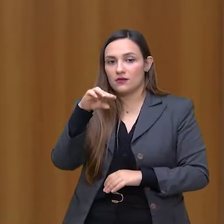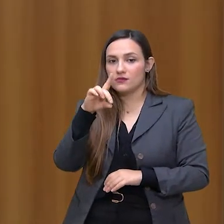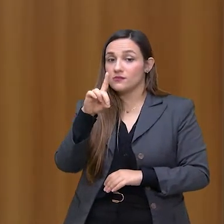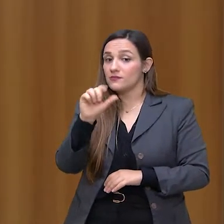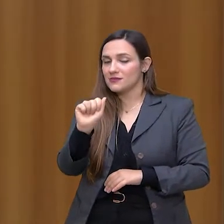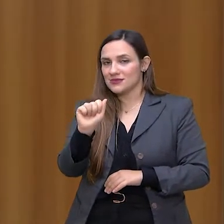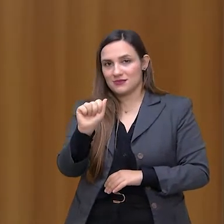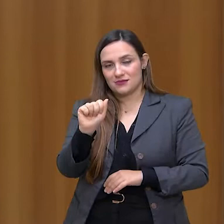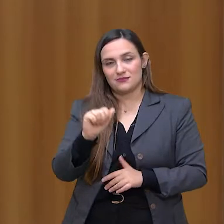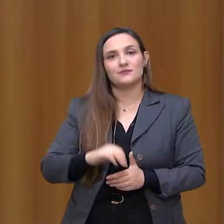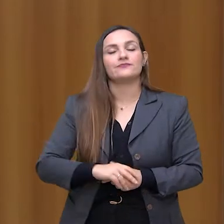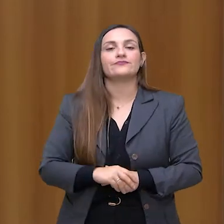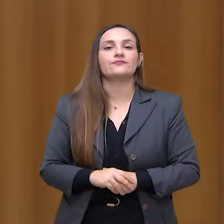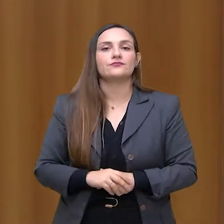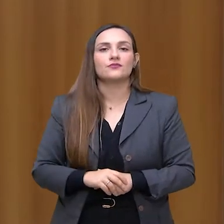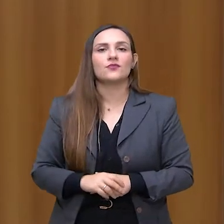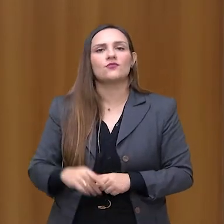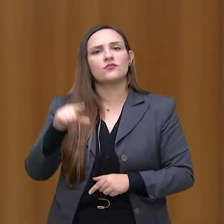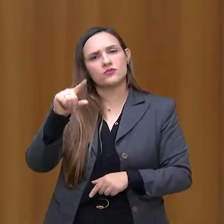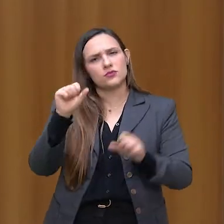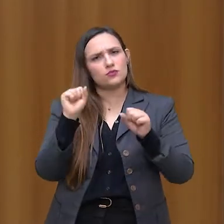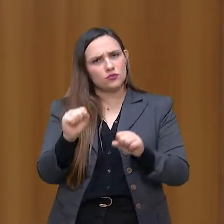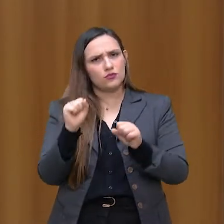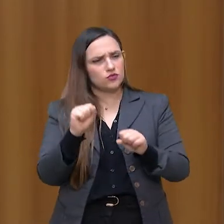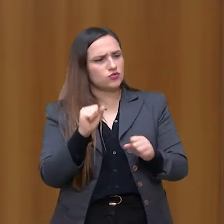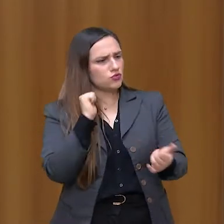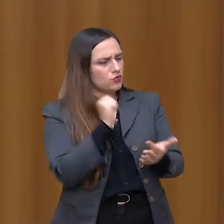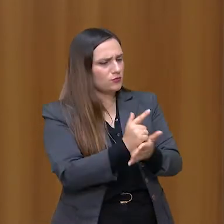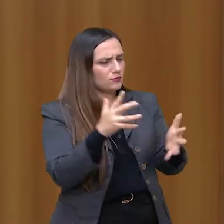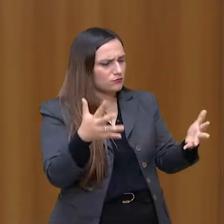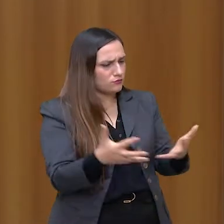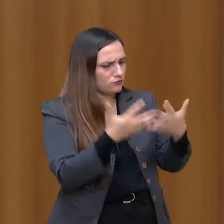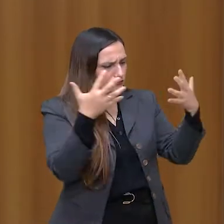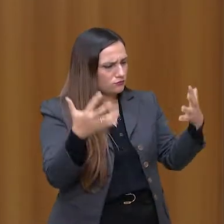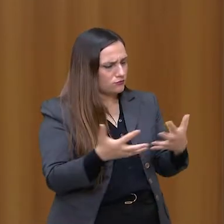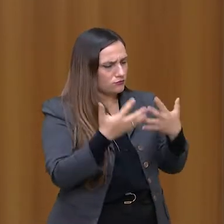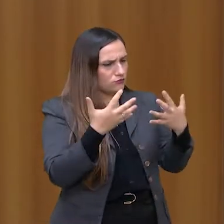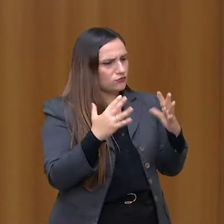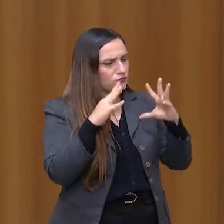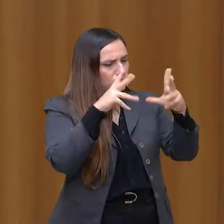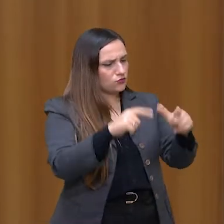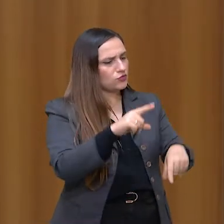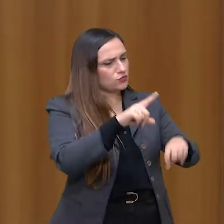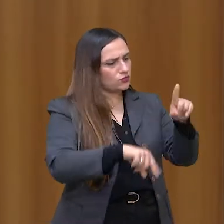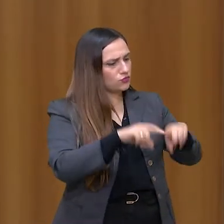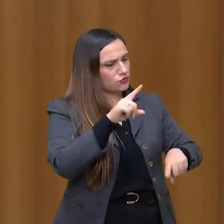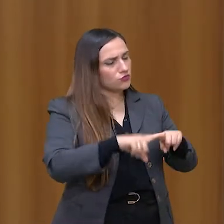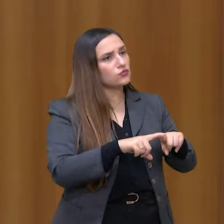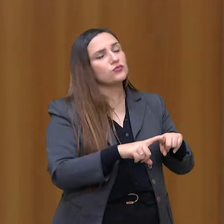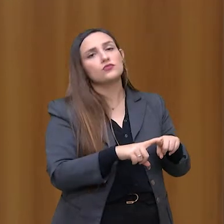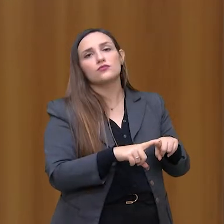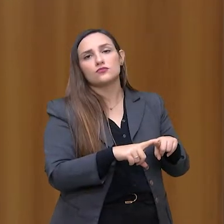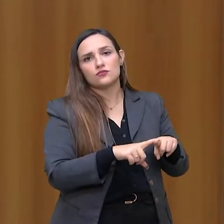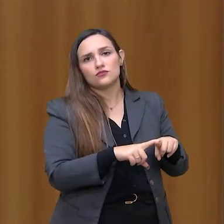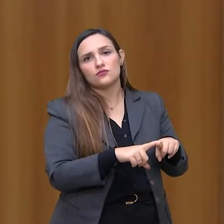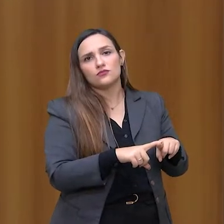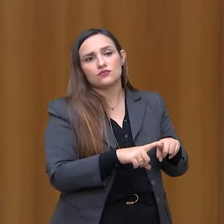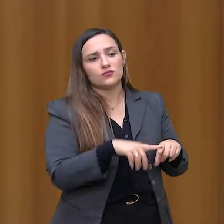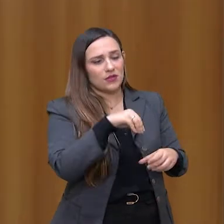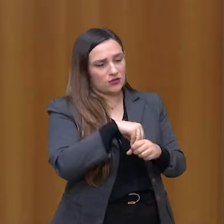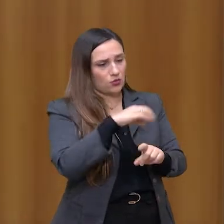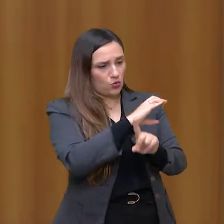optar por comprar as hortaliças, os produtos que vão de